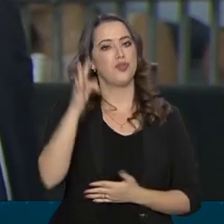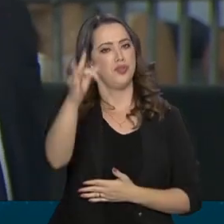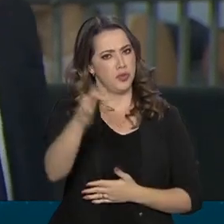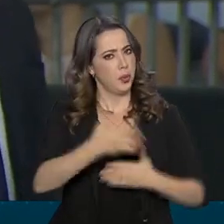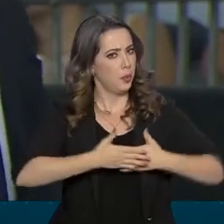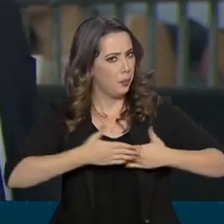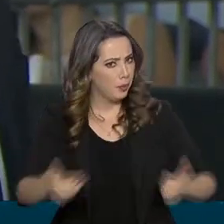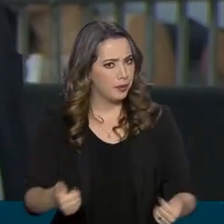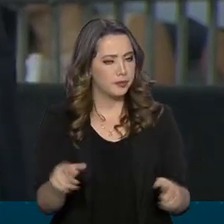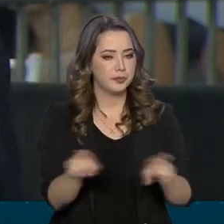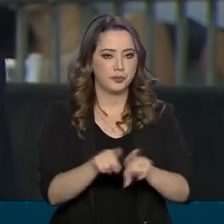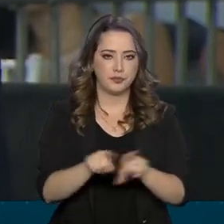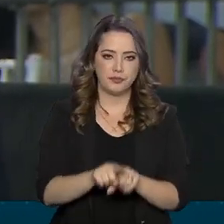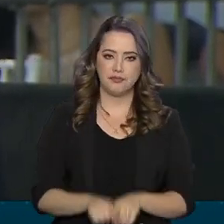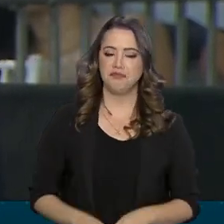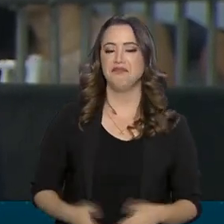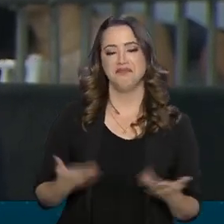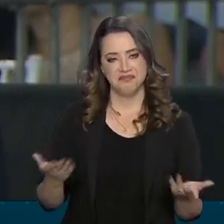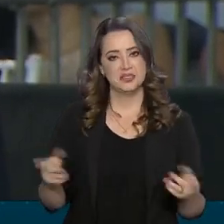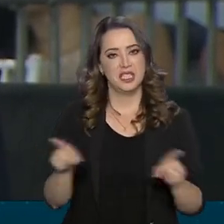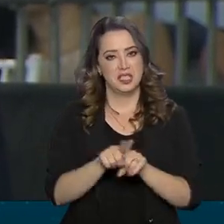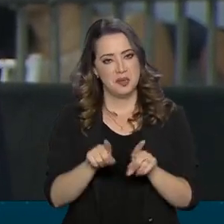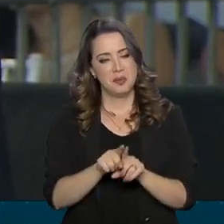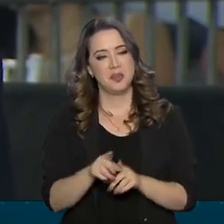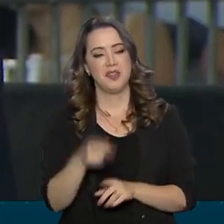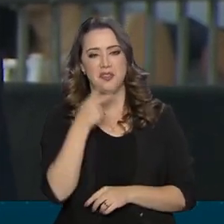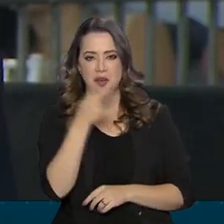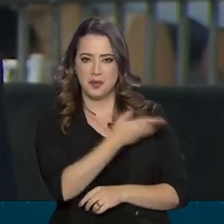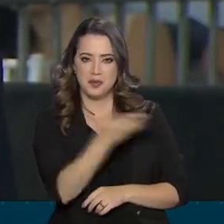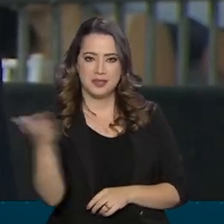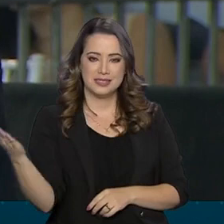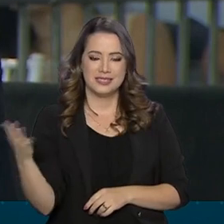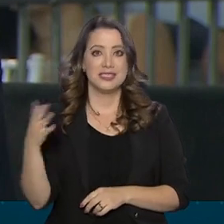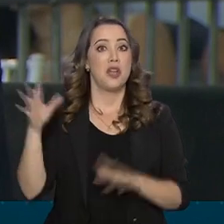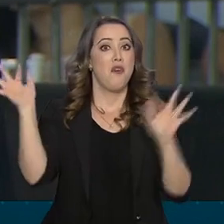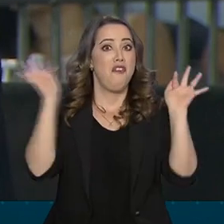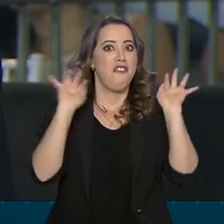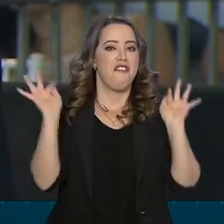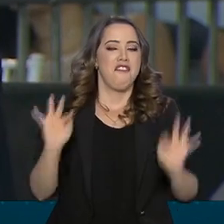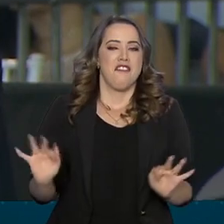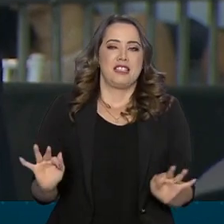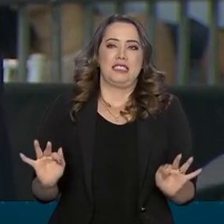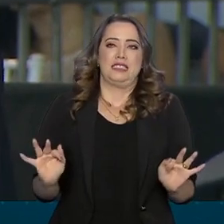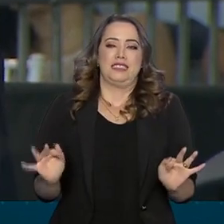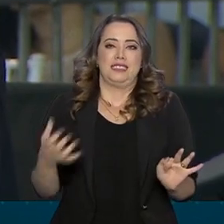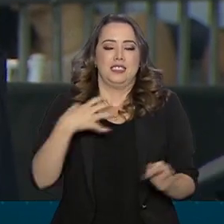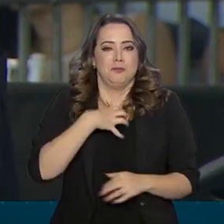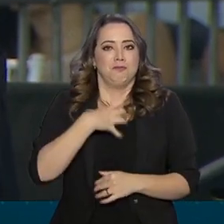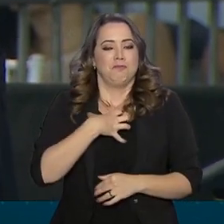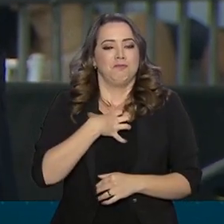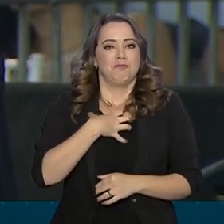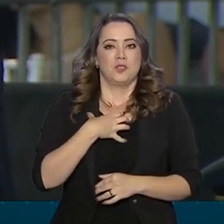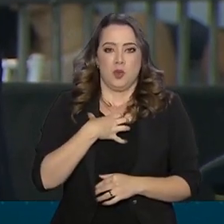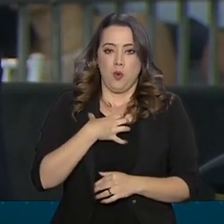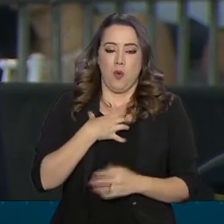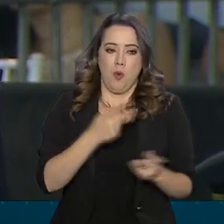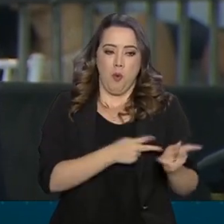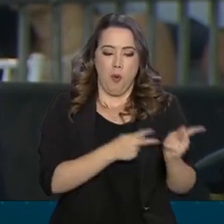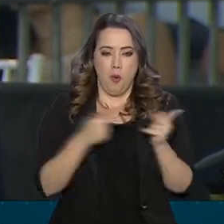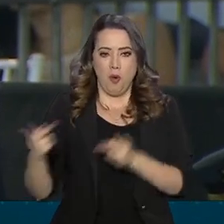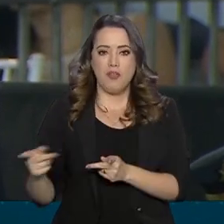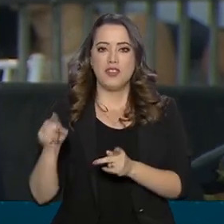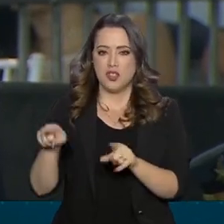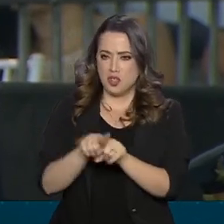dizer que estou muito honrado com o convite, muito honrado também com o nome que empresto a essa